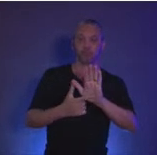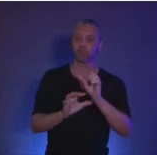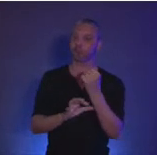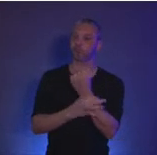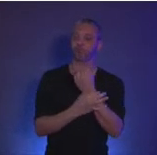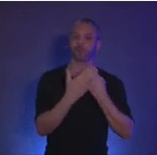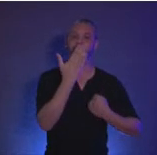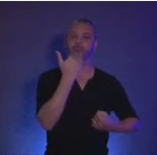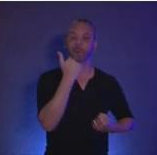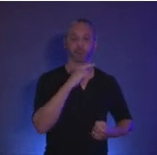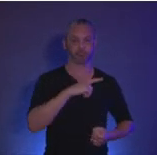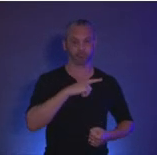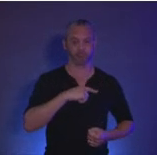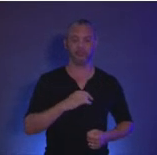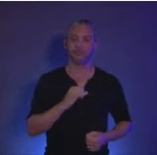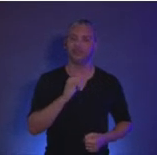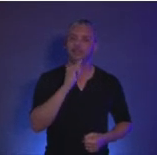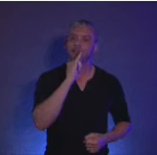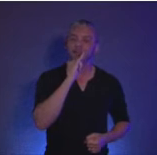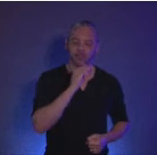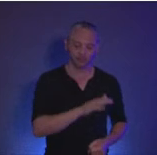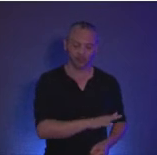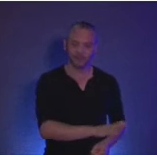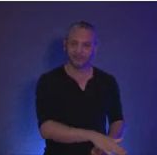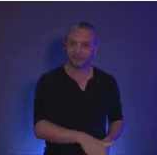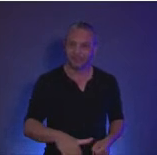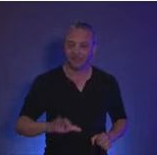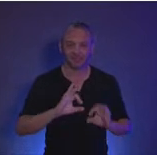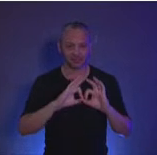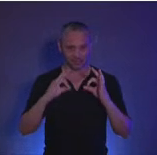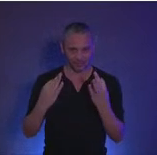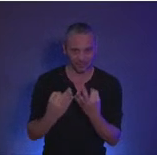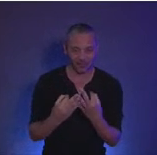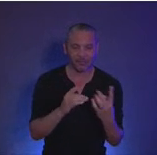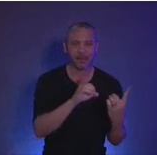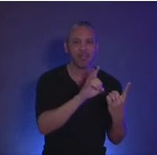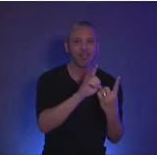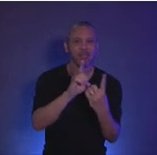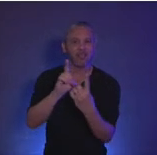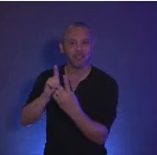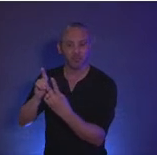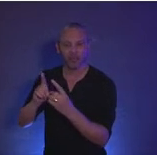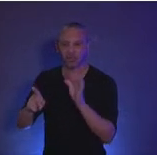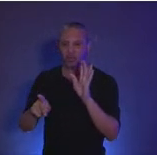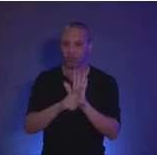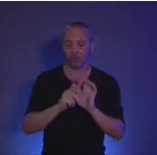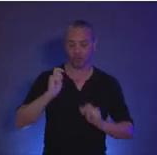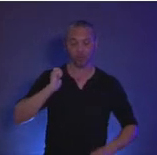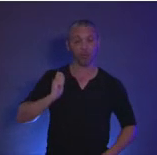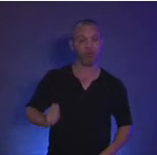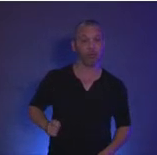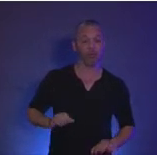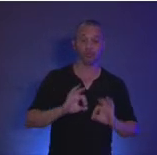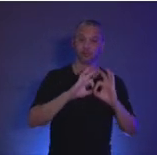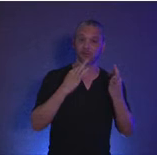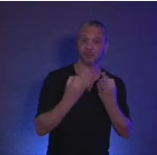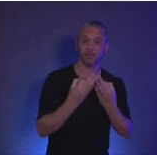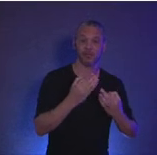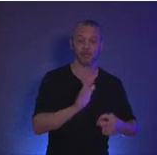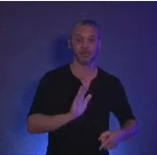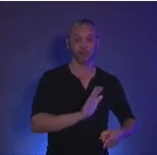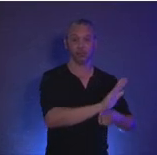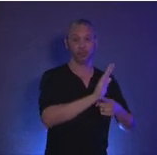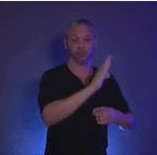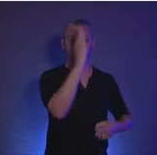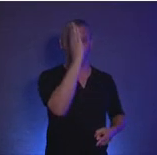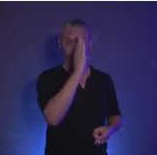alimentar. Então, por exemplo, todas as crianças de famílias atendidas pelos programas Bolsa Família e Auxílio Brasil precisam